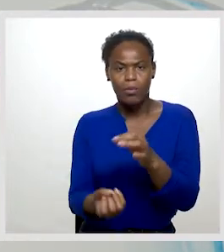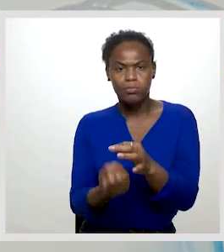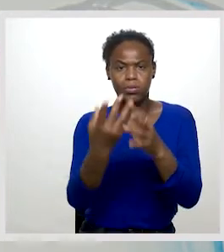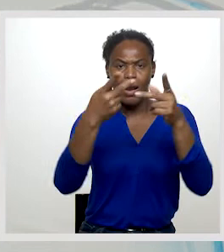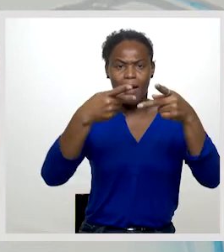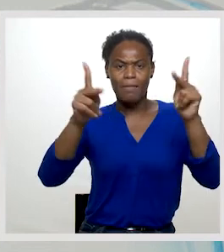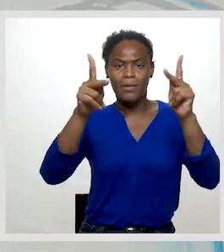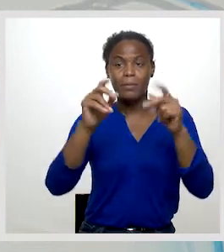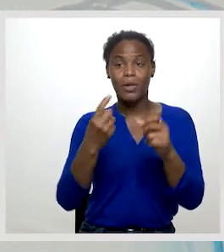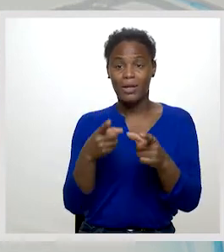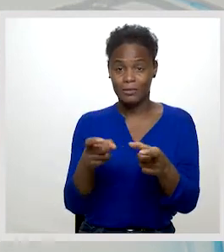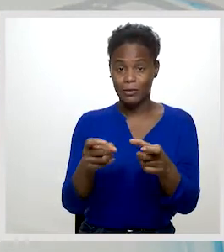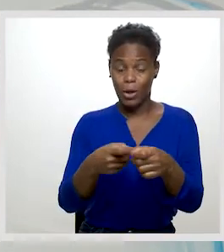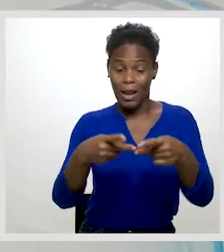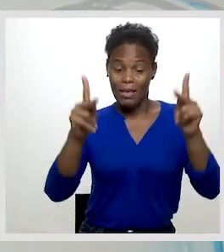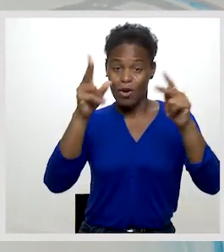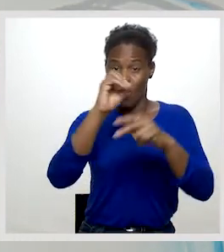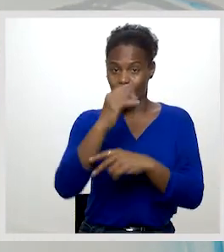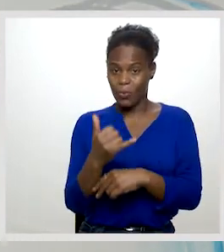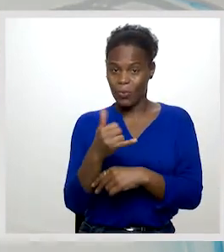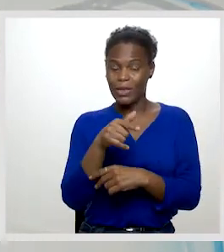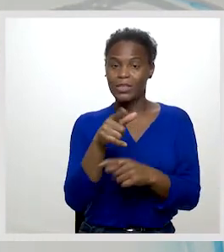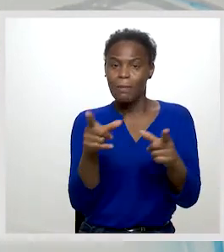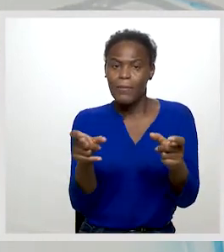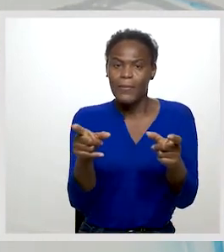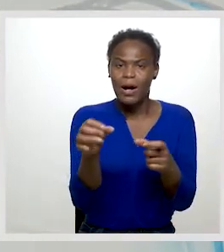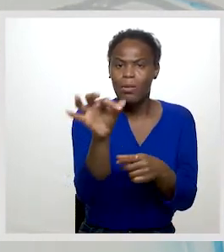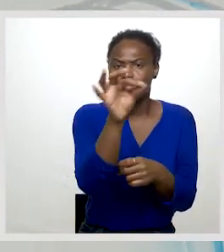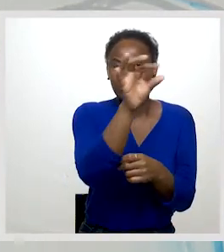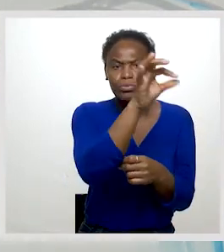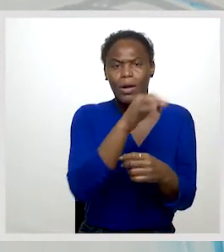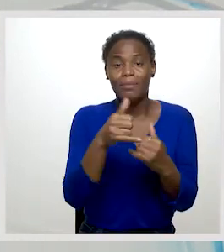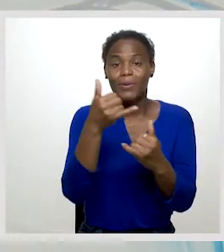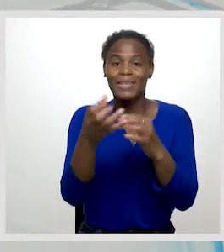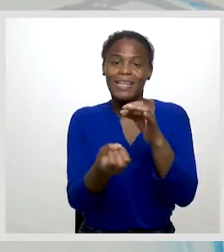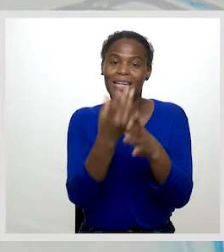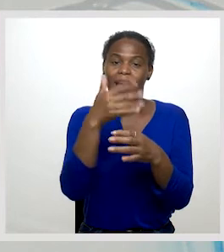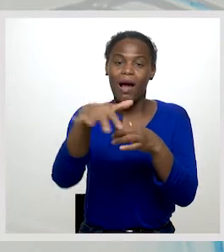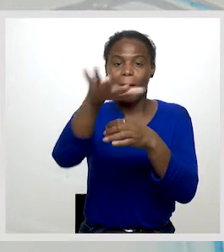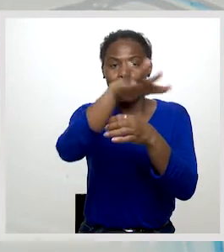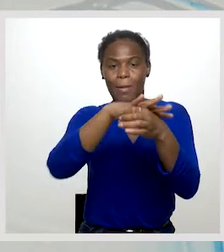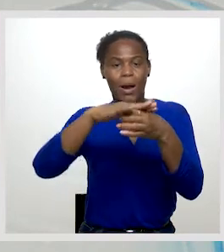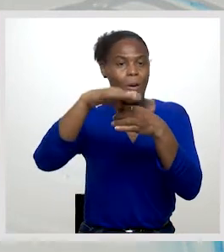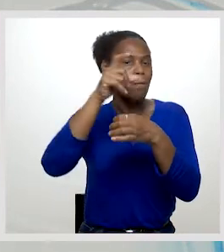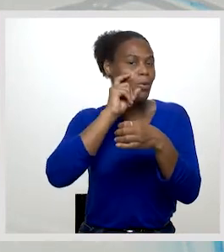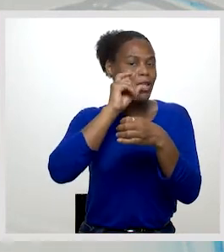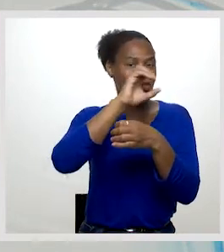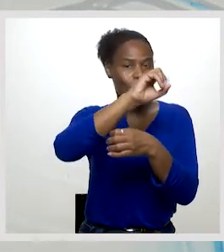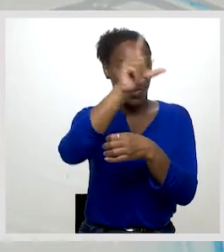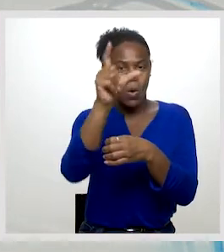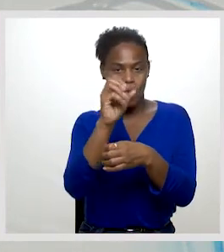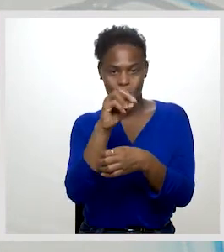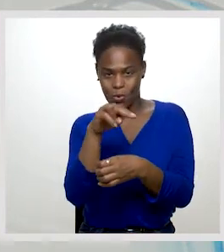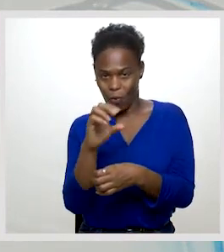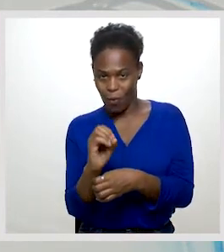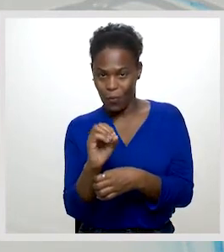pelos organismos fotossintéticos, essas partículas teriam formado a camada protetora de ozono.